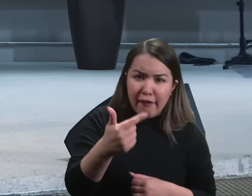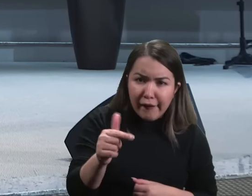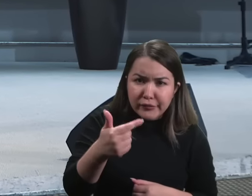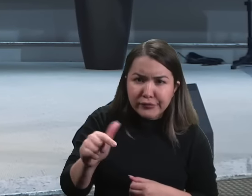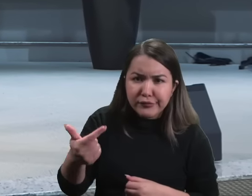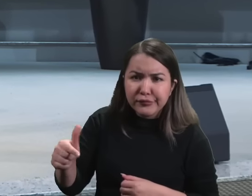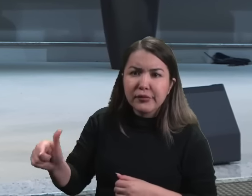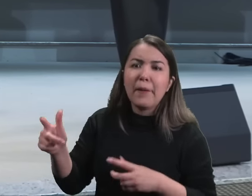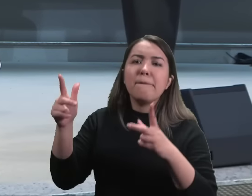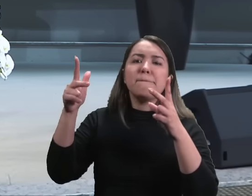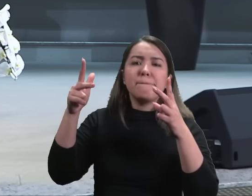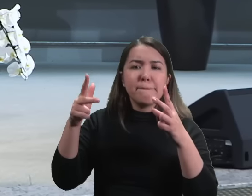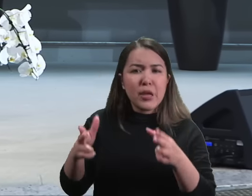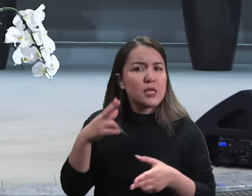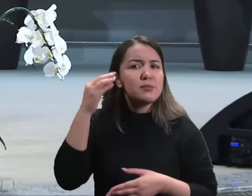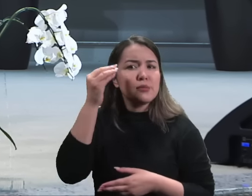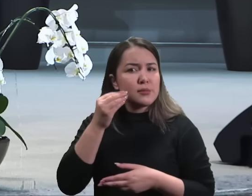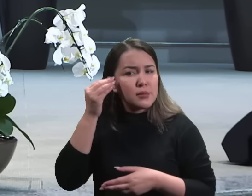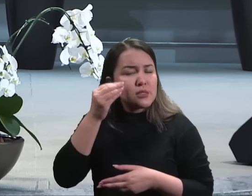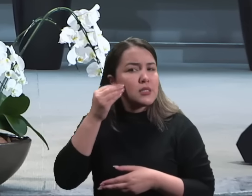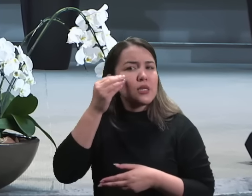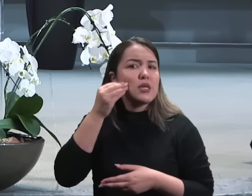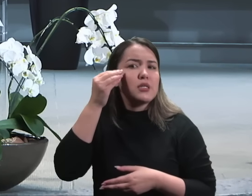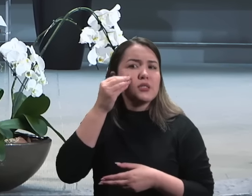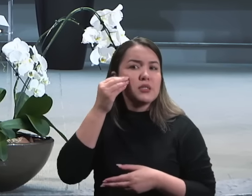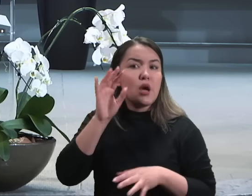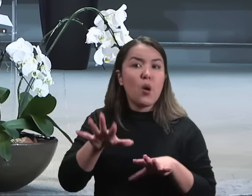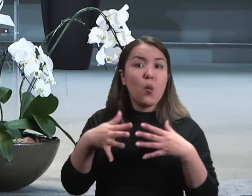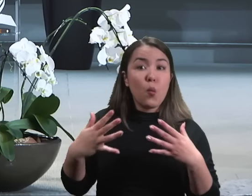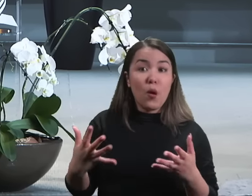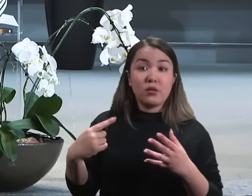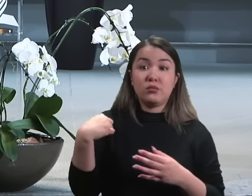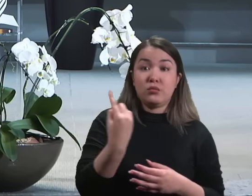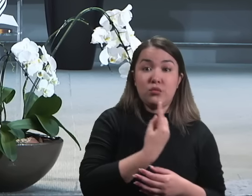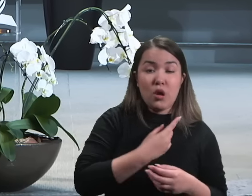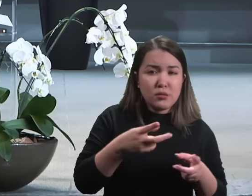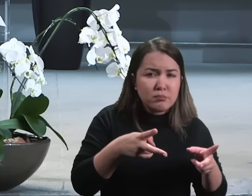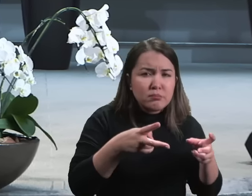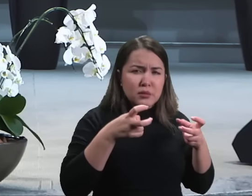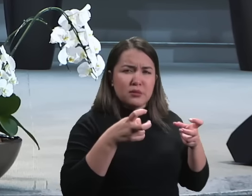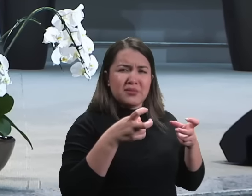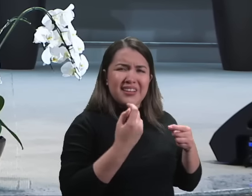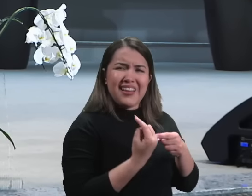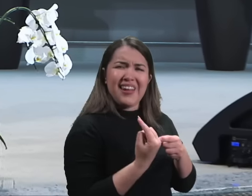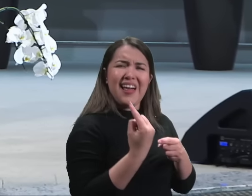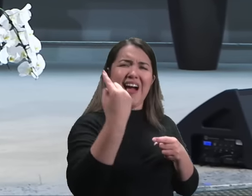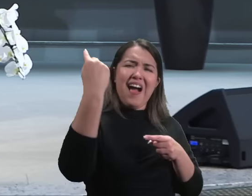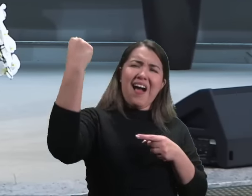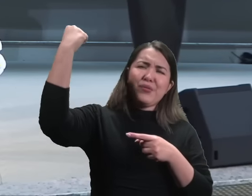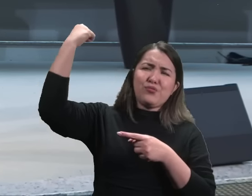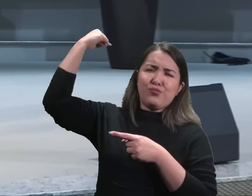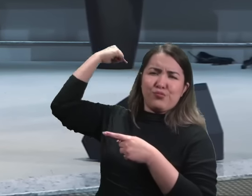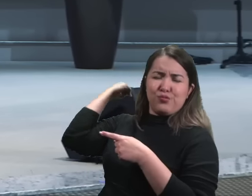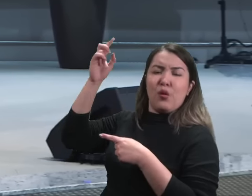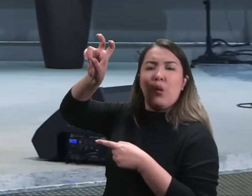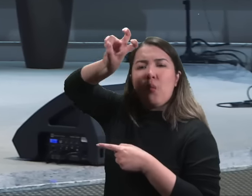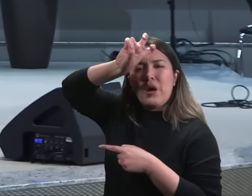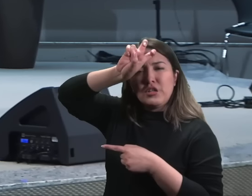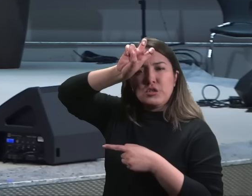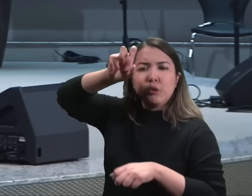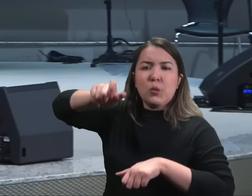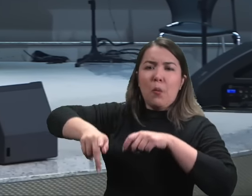dessa mesma experiência quando nós vemos lá no Egito o povo